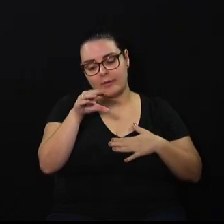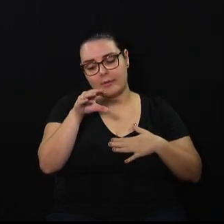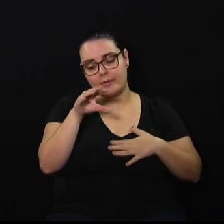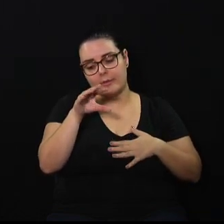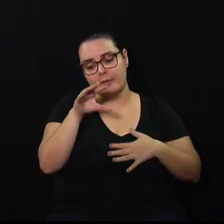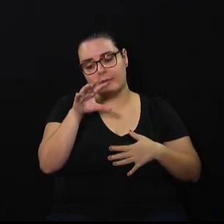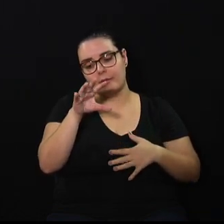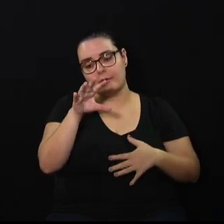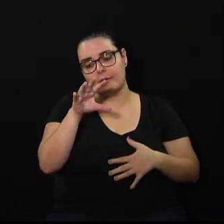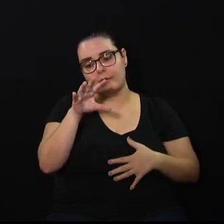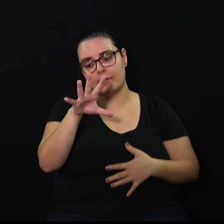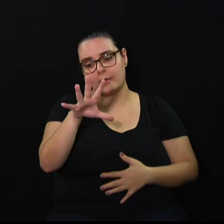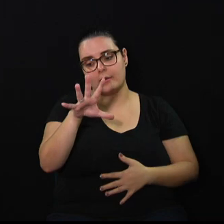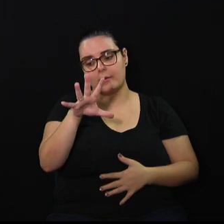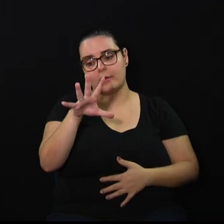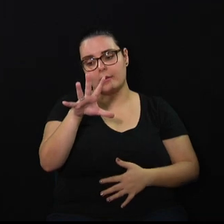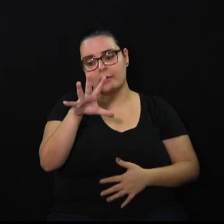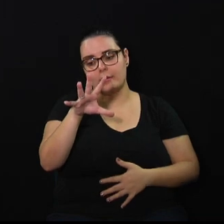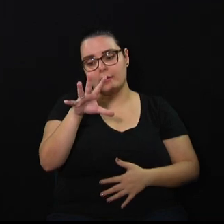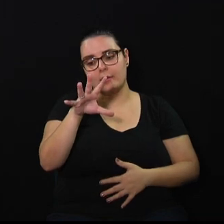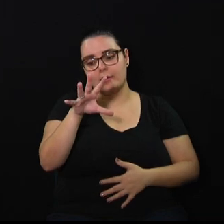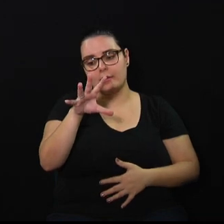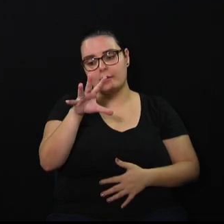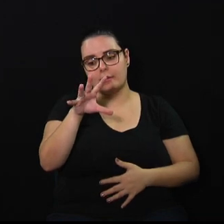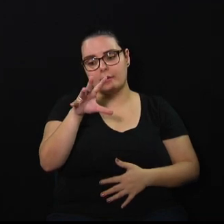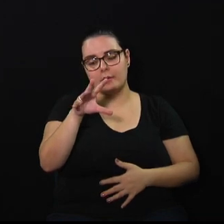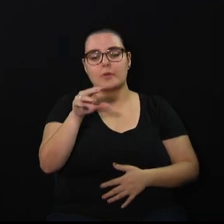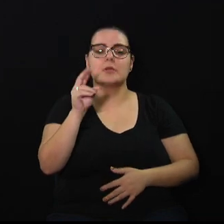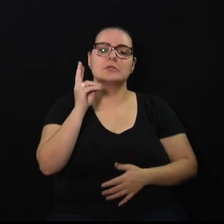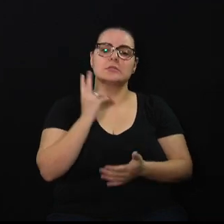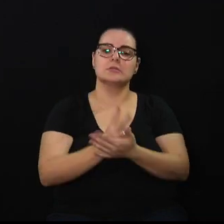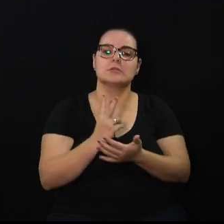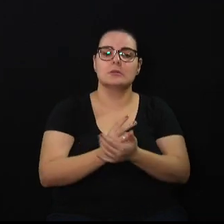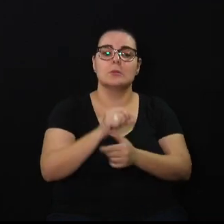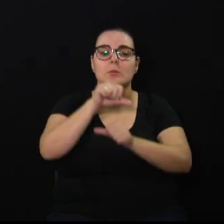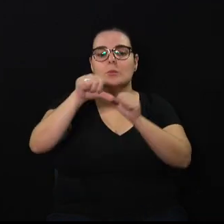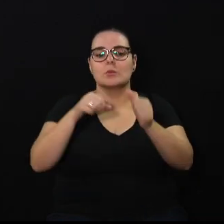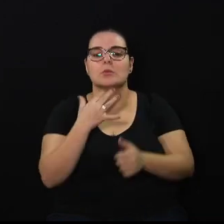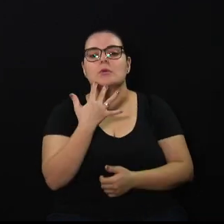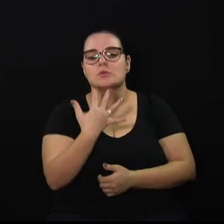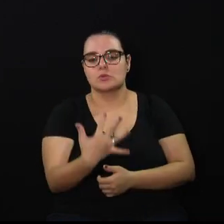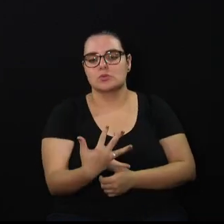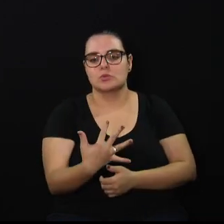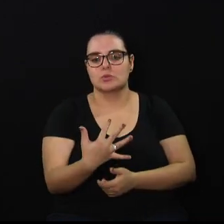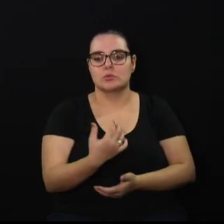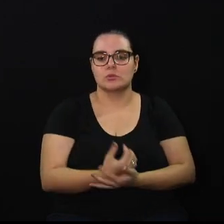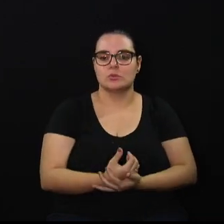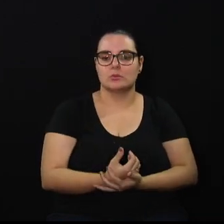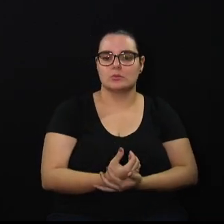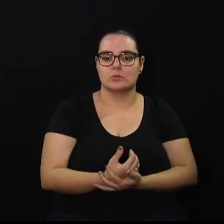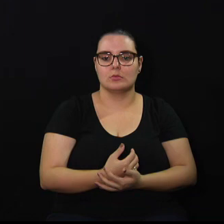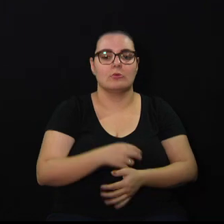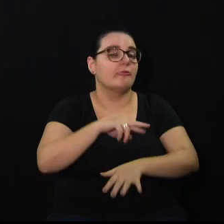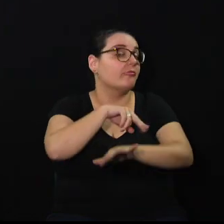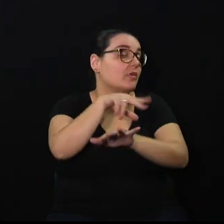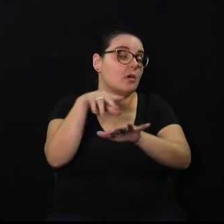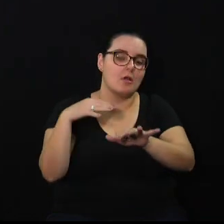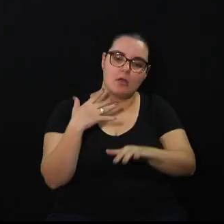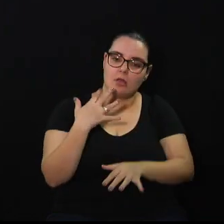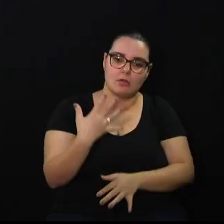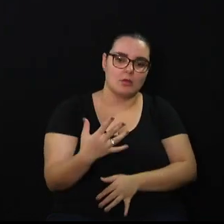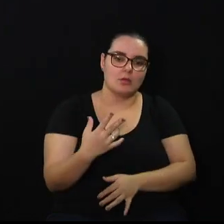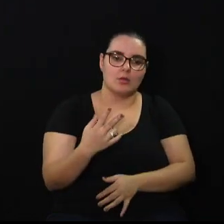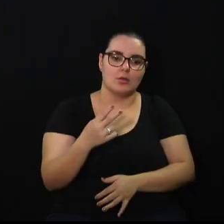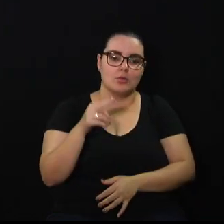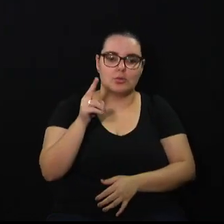e fica forte depois ela vai sumindo e sempre mudando de cor de cores há várias cores não é a mesma